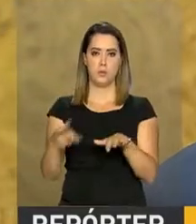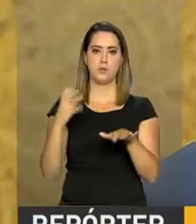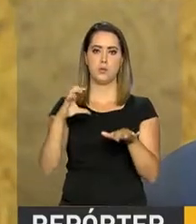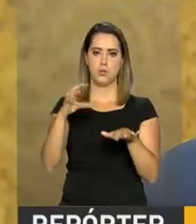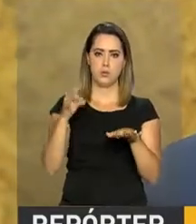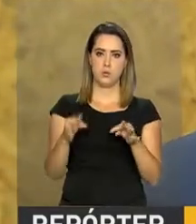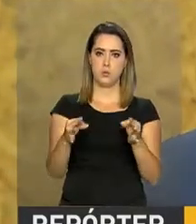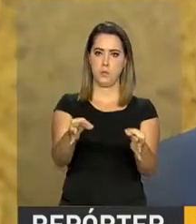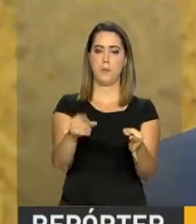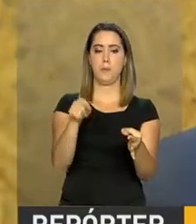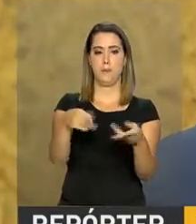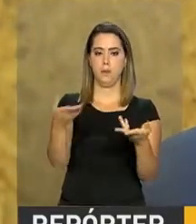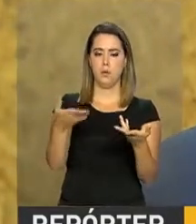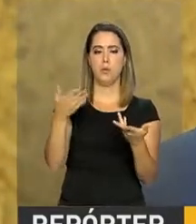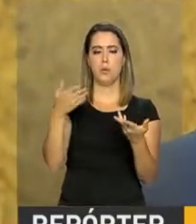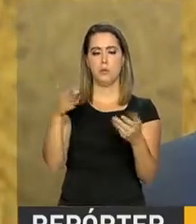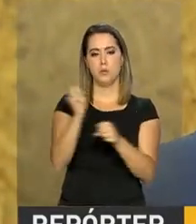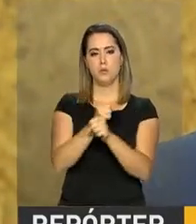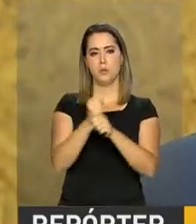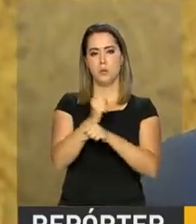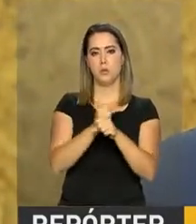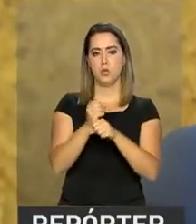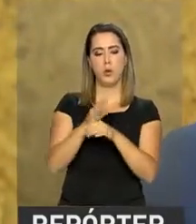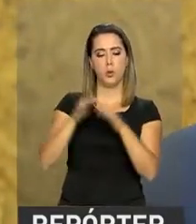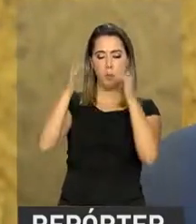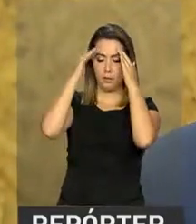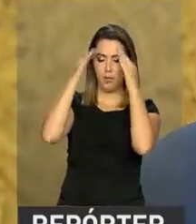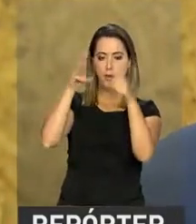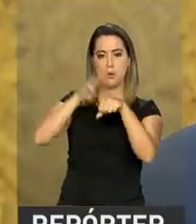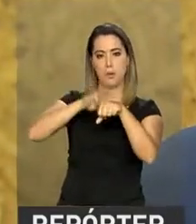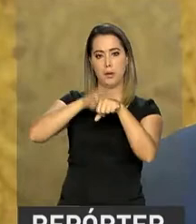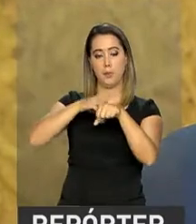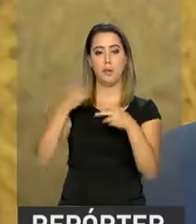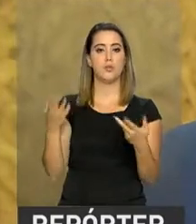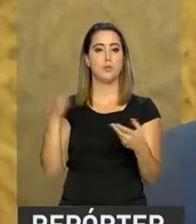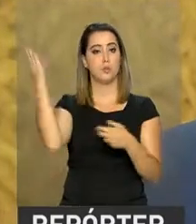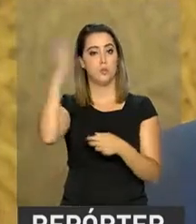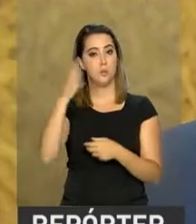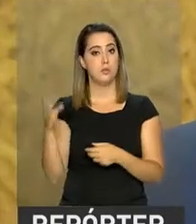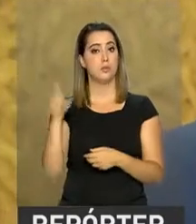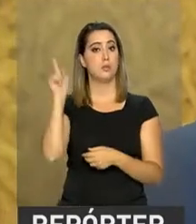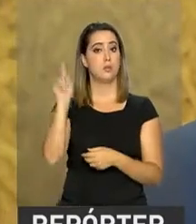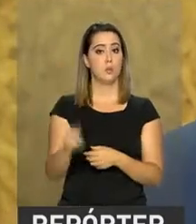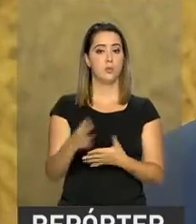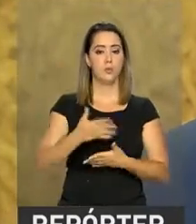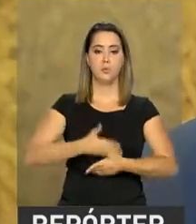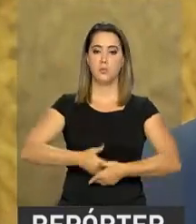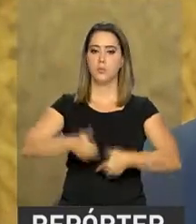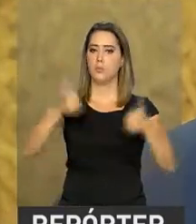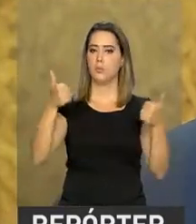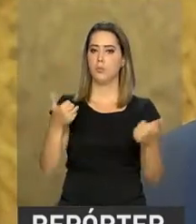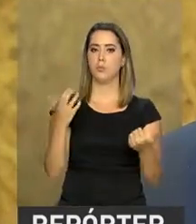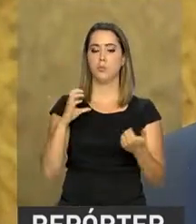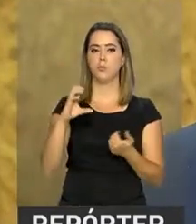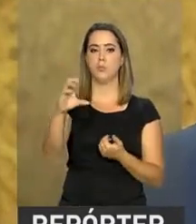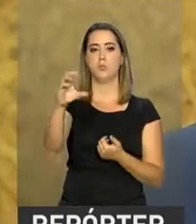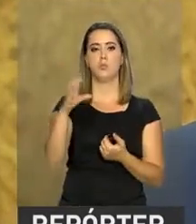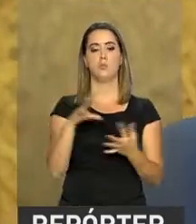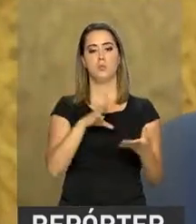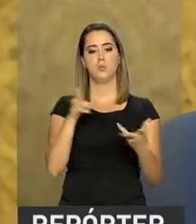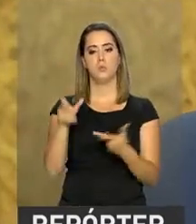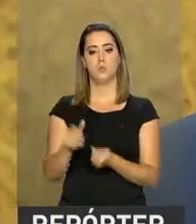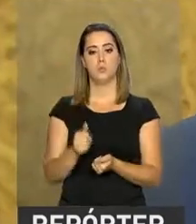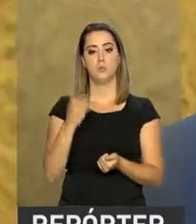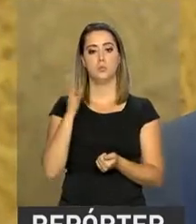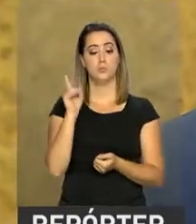ano foi privilegiar e homenagear matemática a matemática do brasil é considerado uma das melhores ciências matemática do mundo